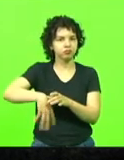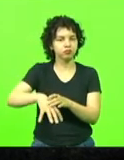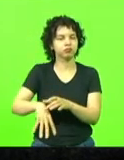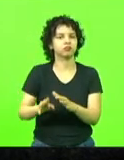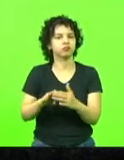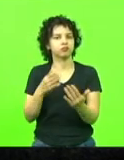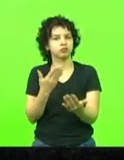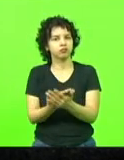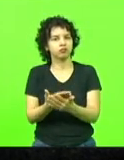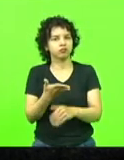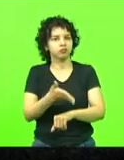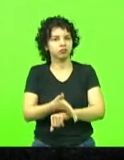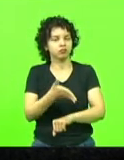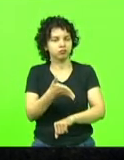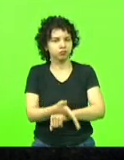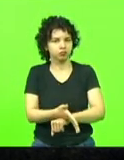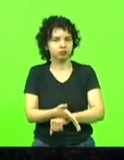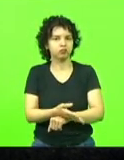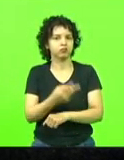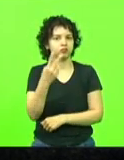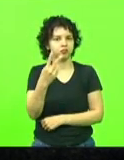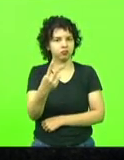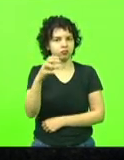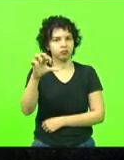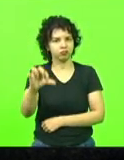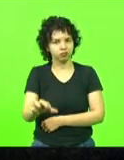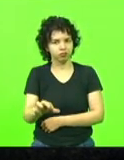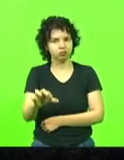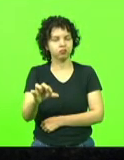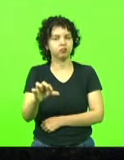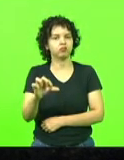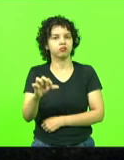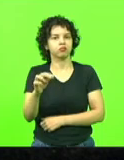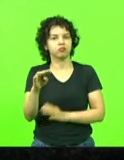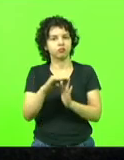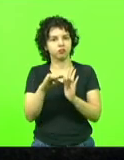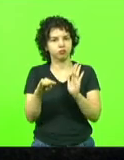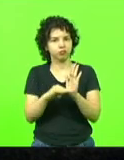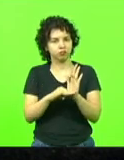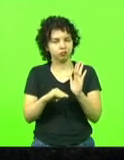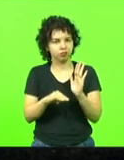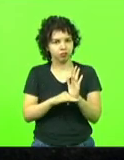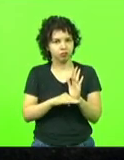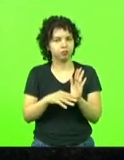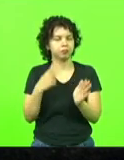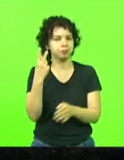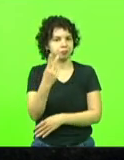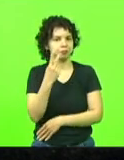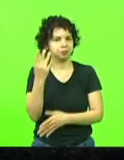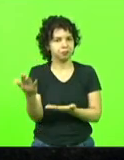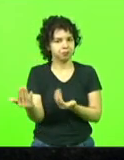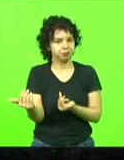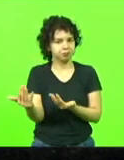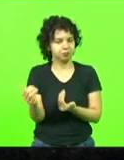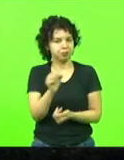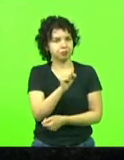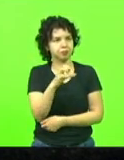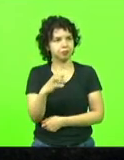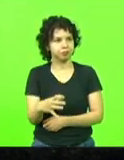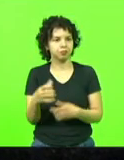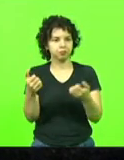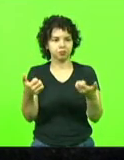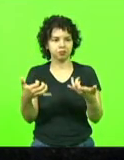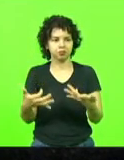participarão da 29ª edição do programa Parlamento Jovem Catarinense. Explicações pessoais,